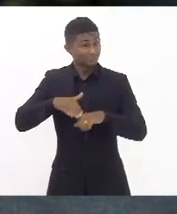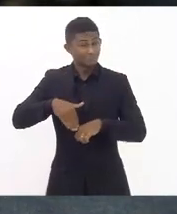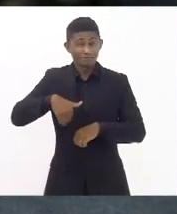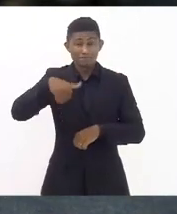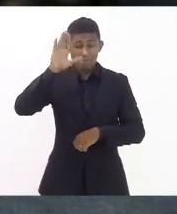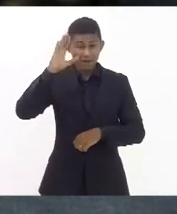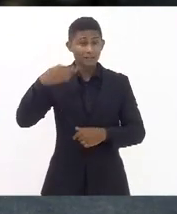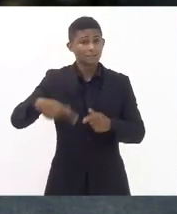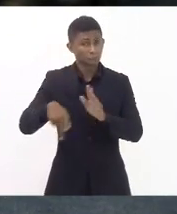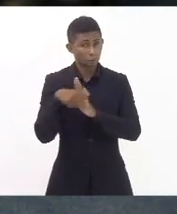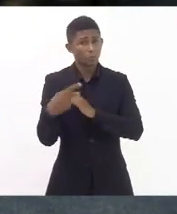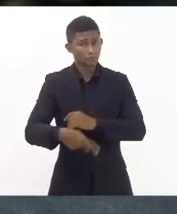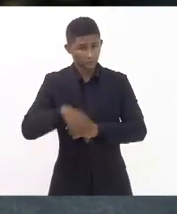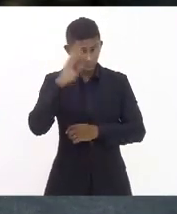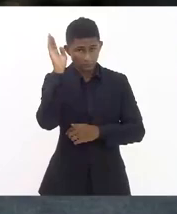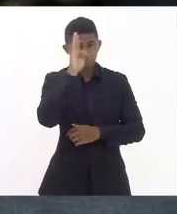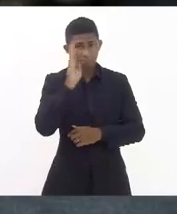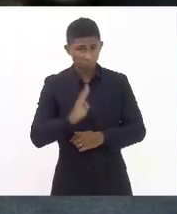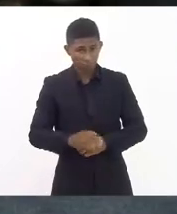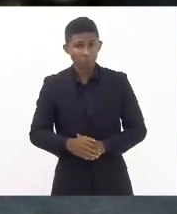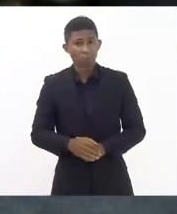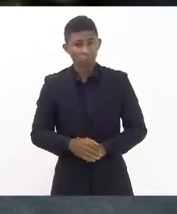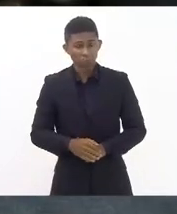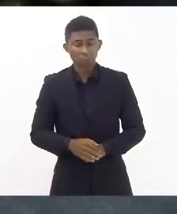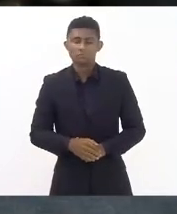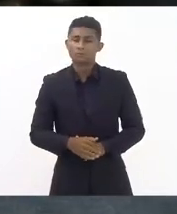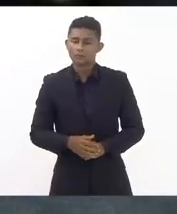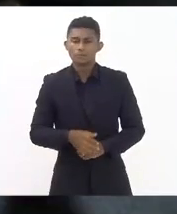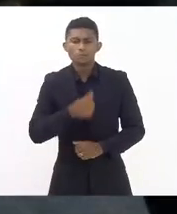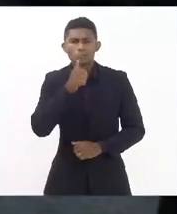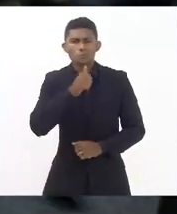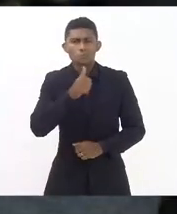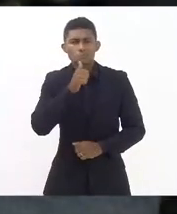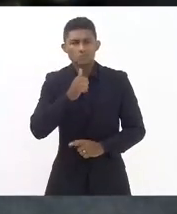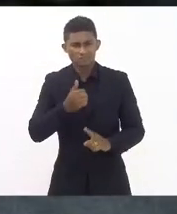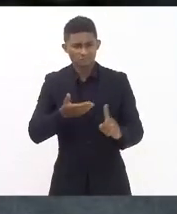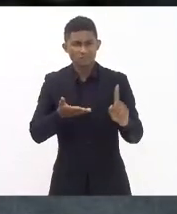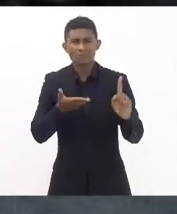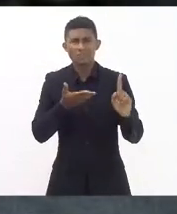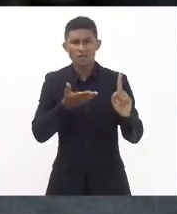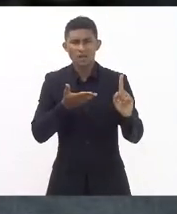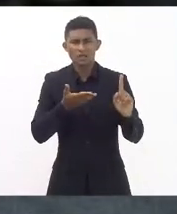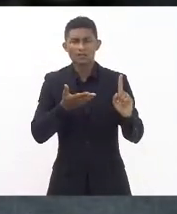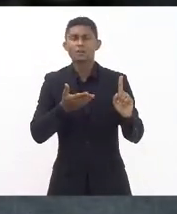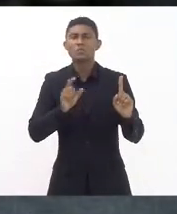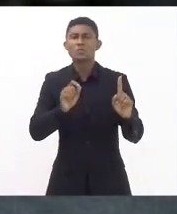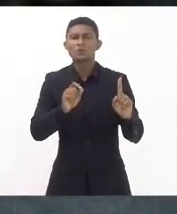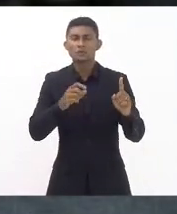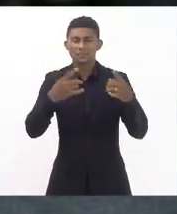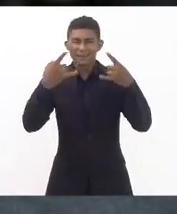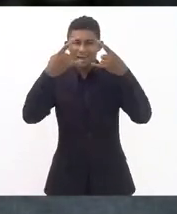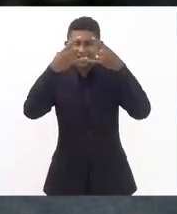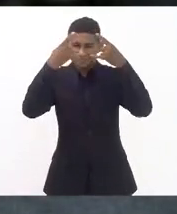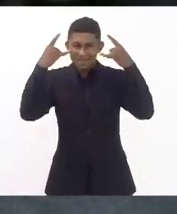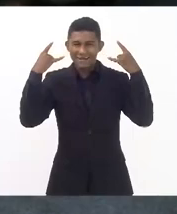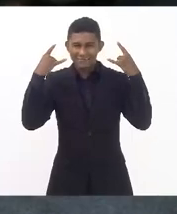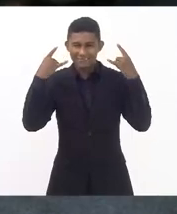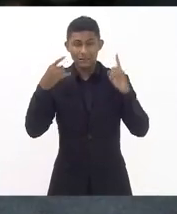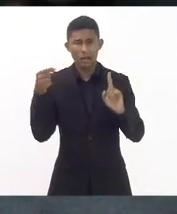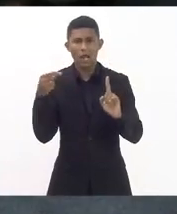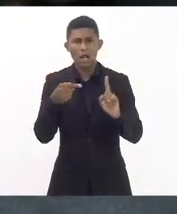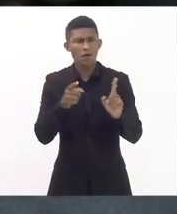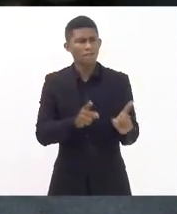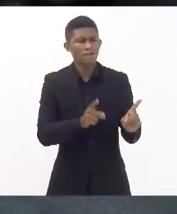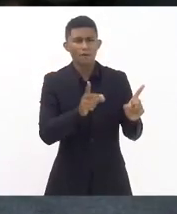assim, ter uma mulher que, entre aspas, é capitalista, né? Porque está aí vendendo